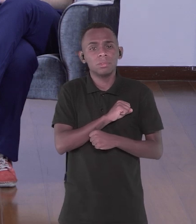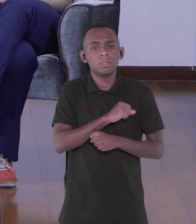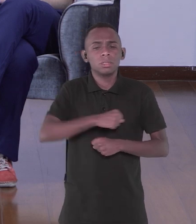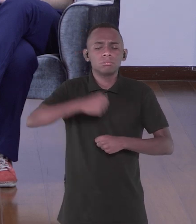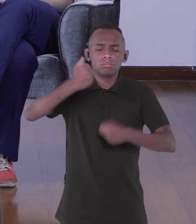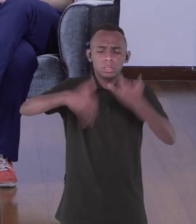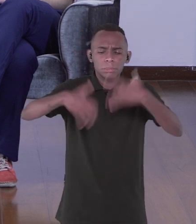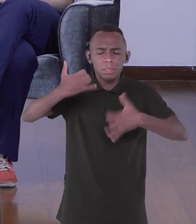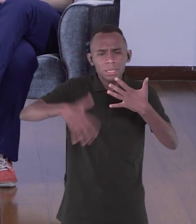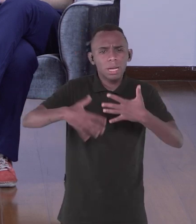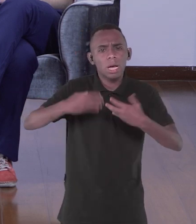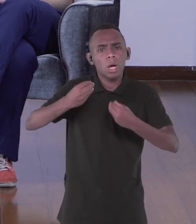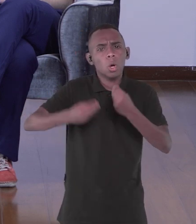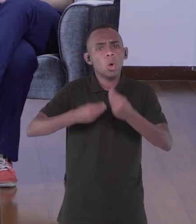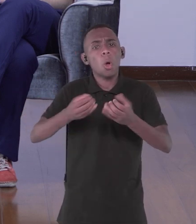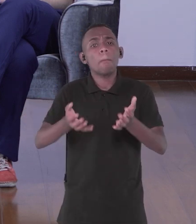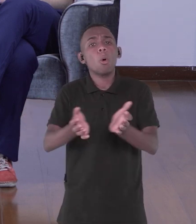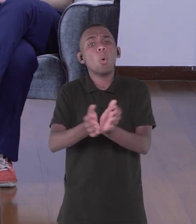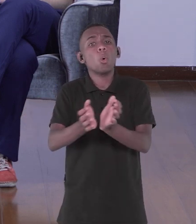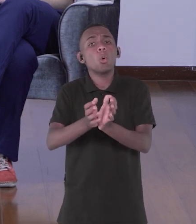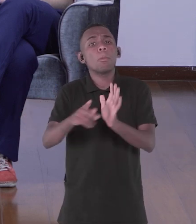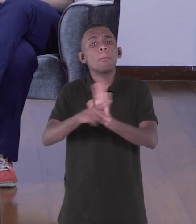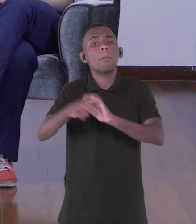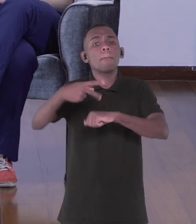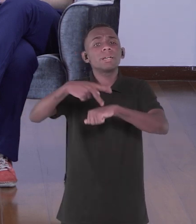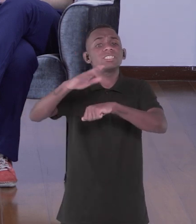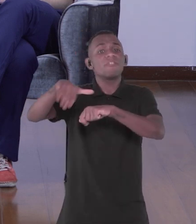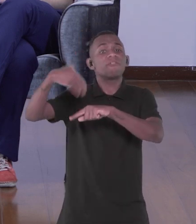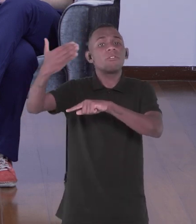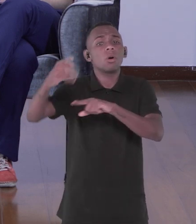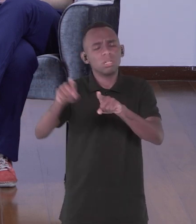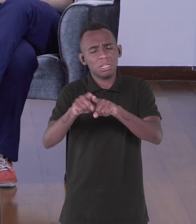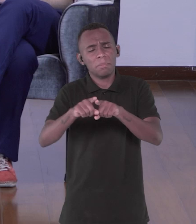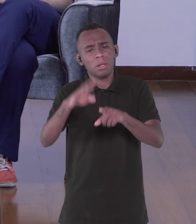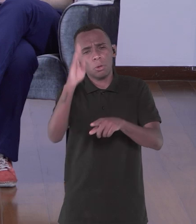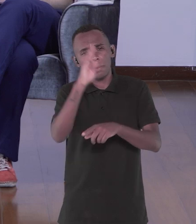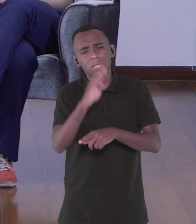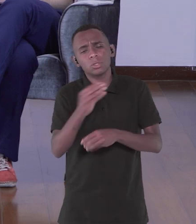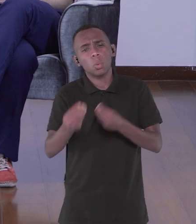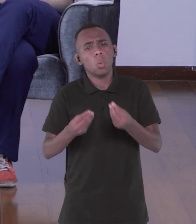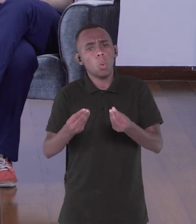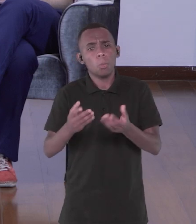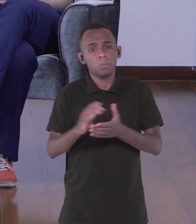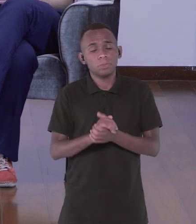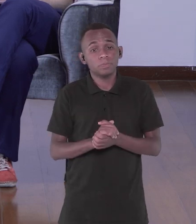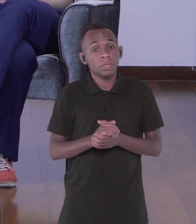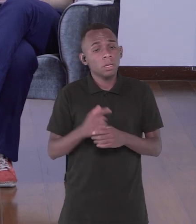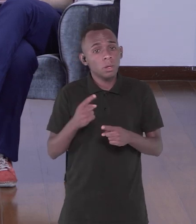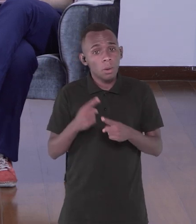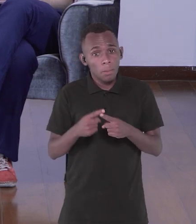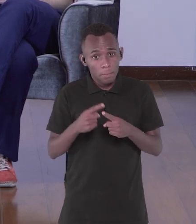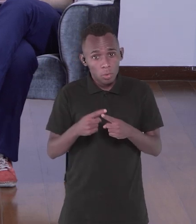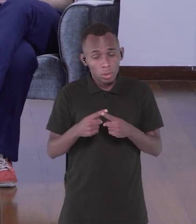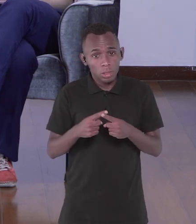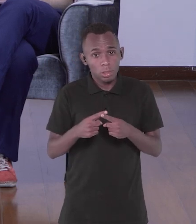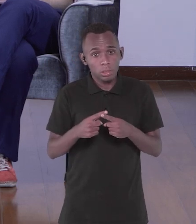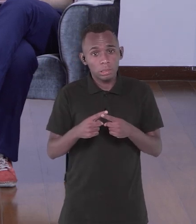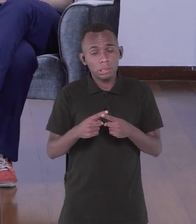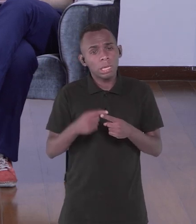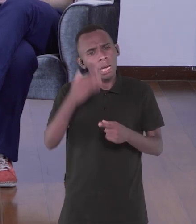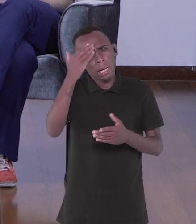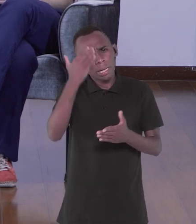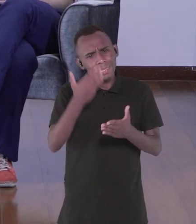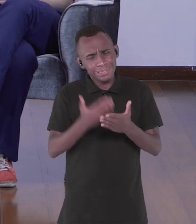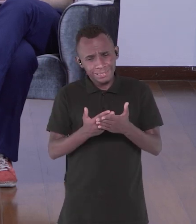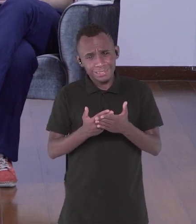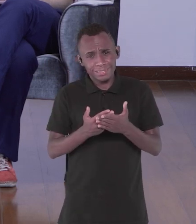seu cenário, a visão dos clubes lá na Europa, ou até brasileiros, você fica à vontade. É porque exatamente há uma crença que a